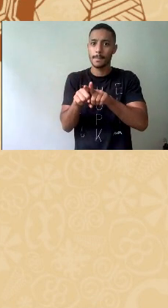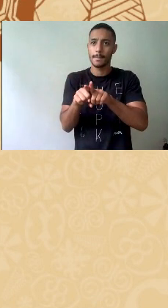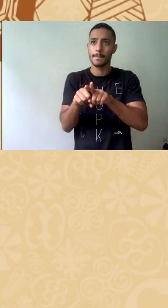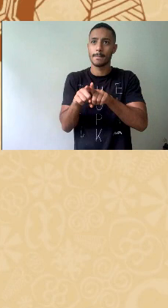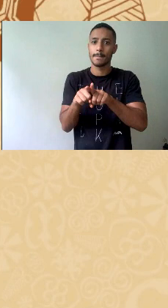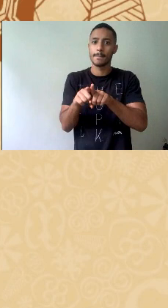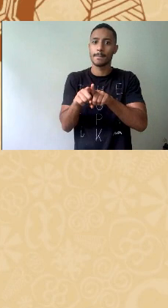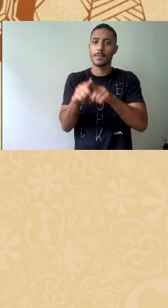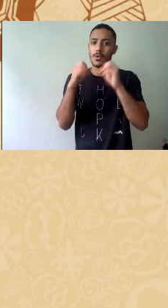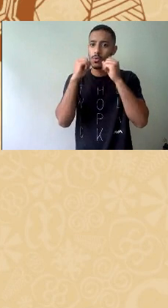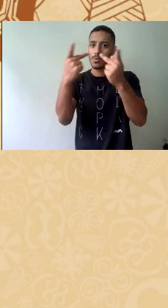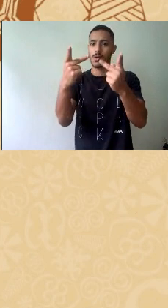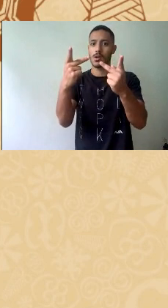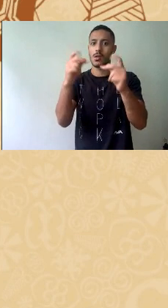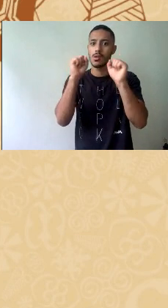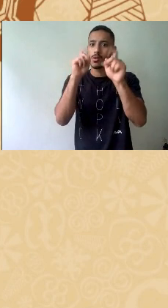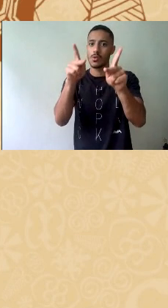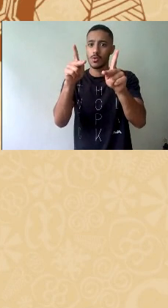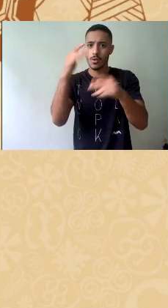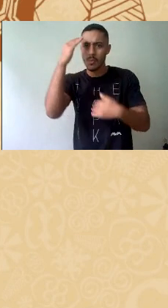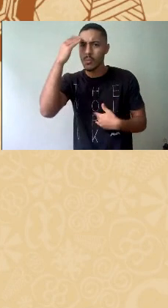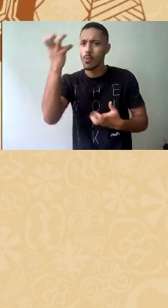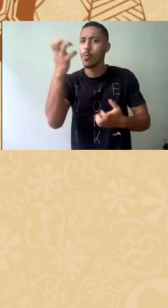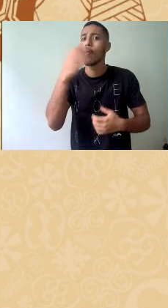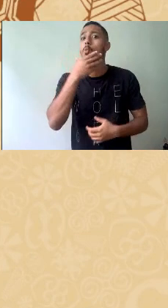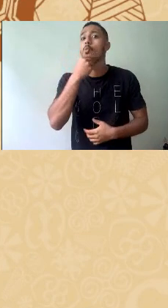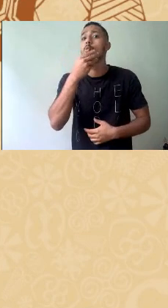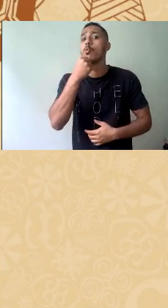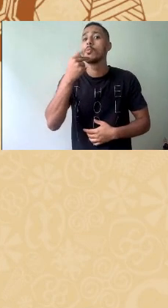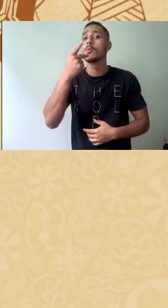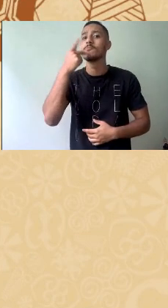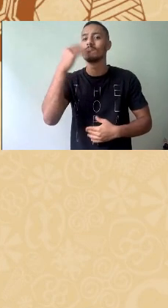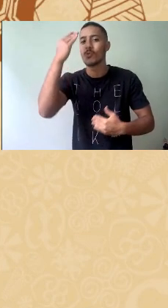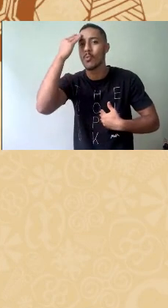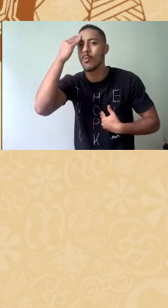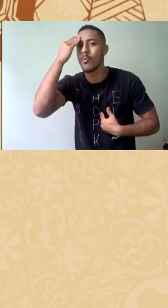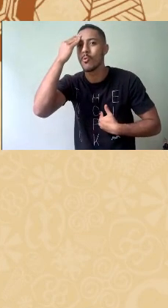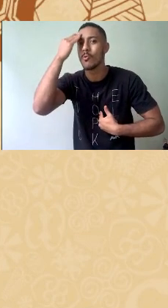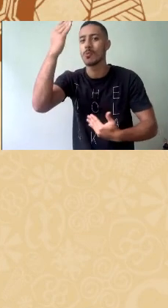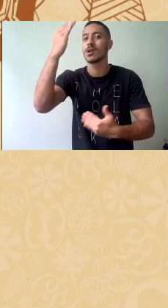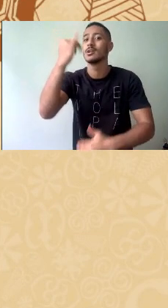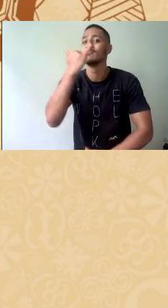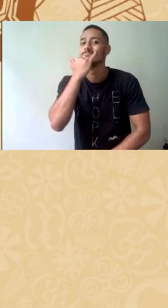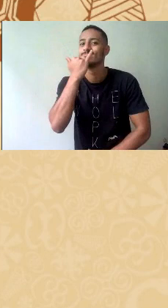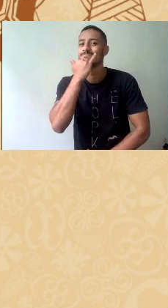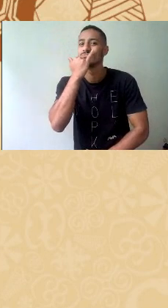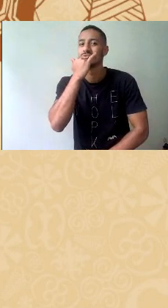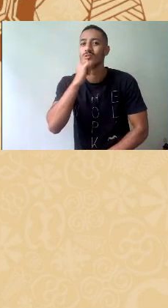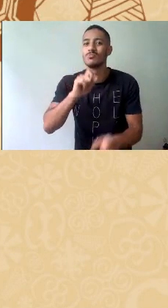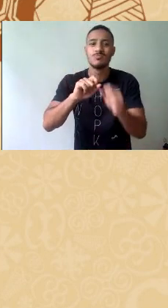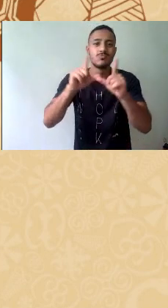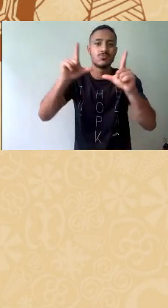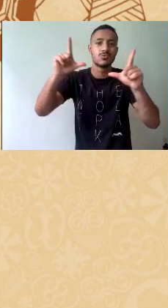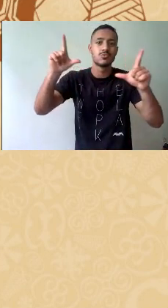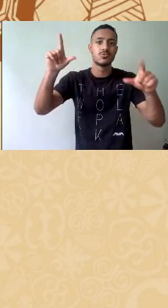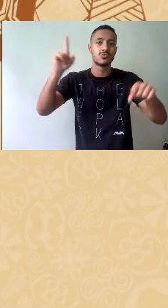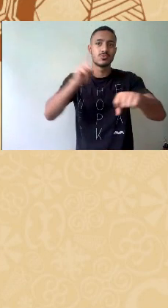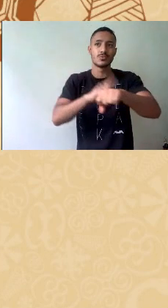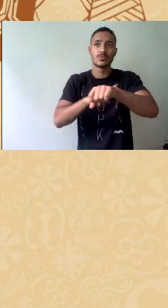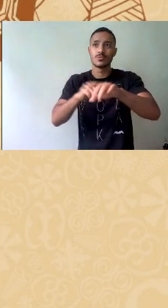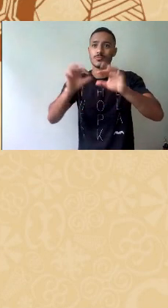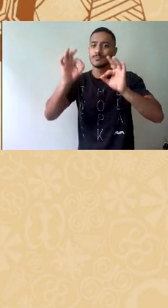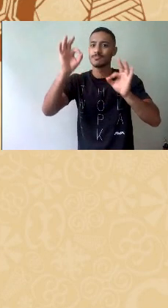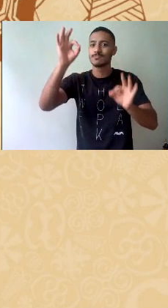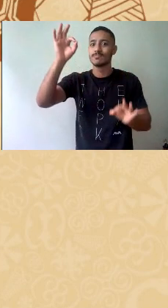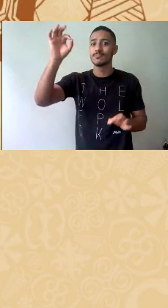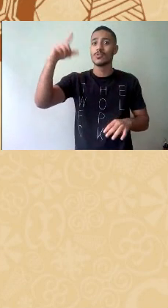Bem, obrigado ali pela sinalização. Desculpa, gente, pela extensão. Eu só tenho mais um